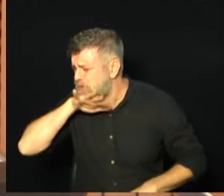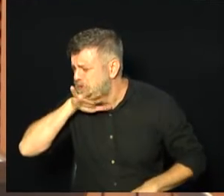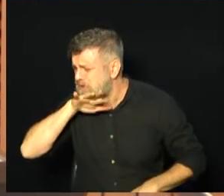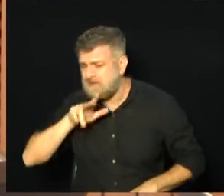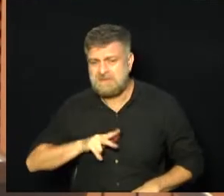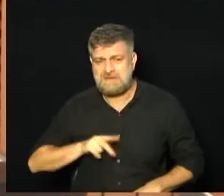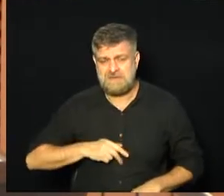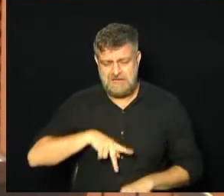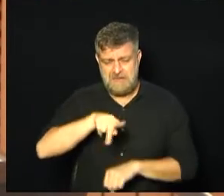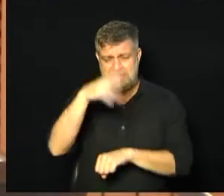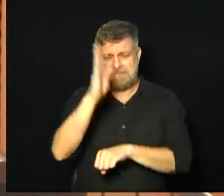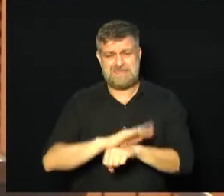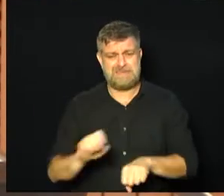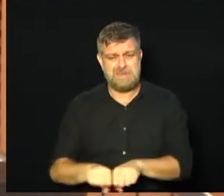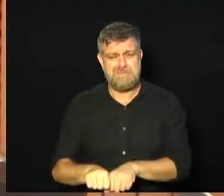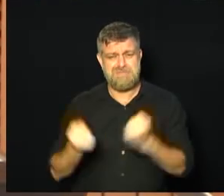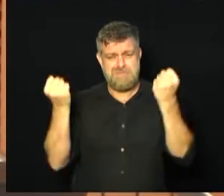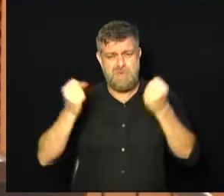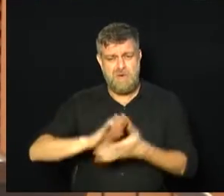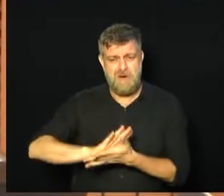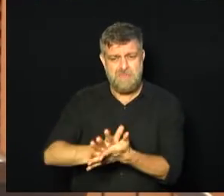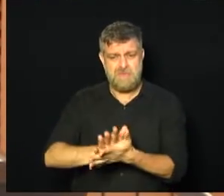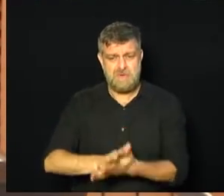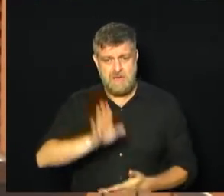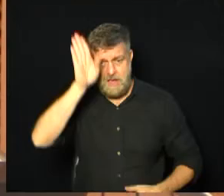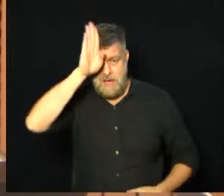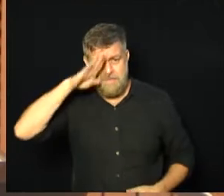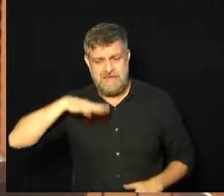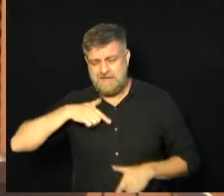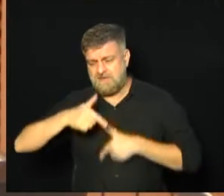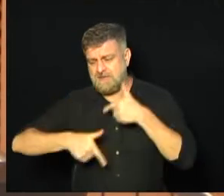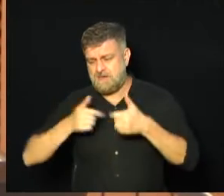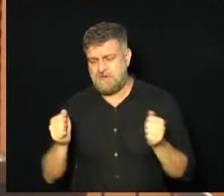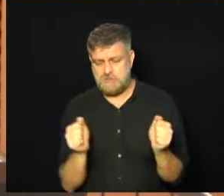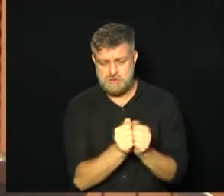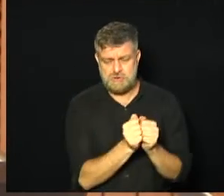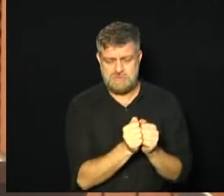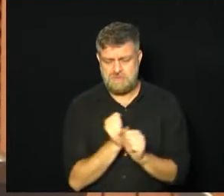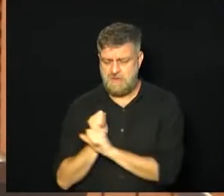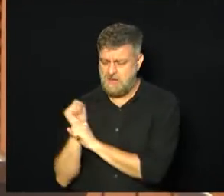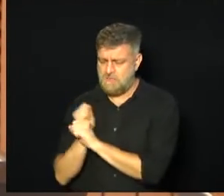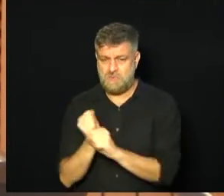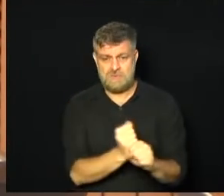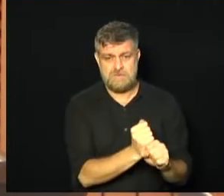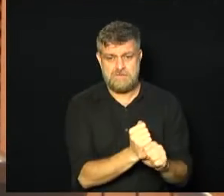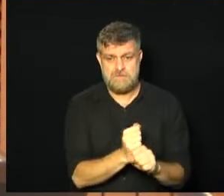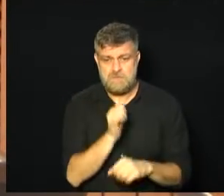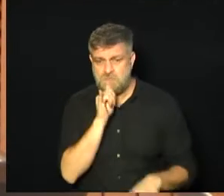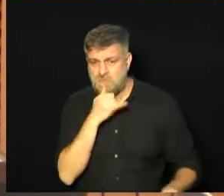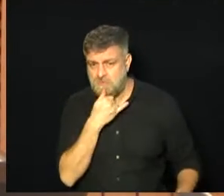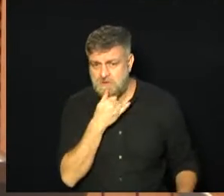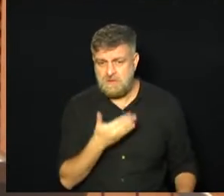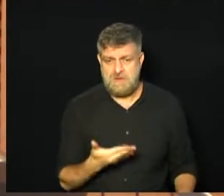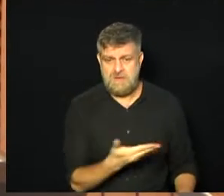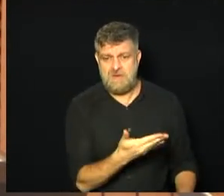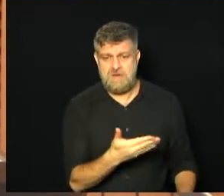nesse país, né? O Pedro é colega de trabalho há muitos anos, né, e, infelizmente,